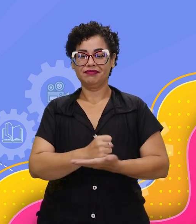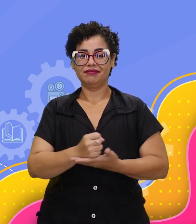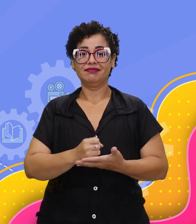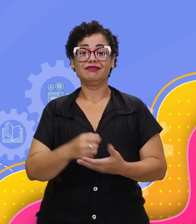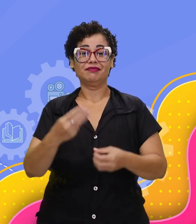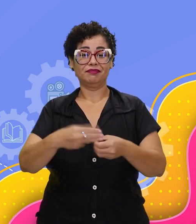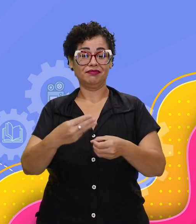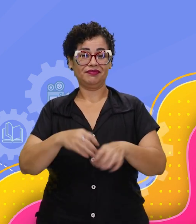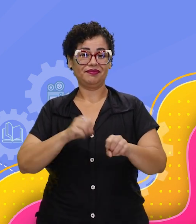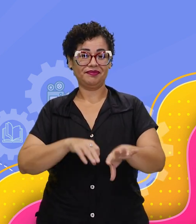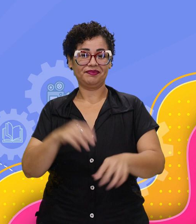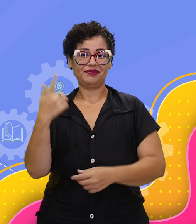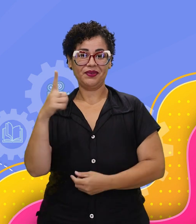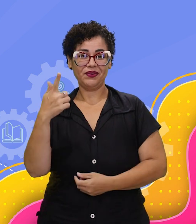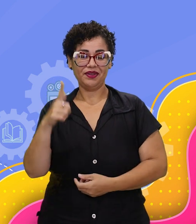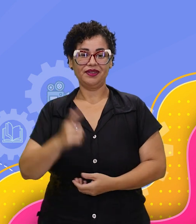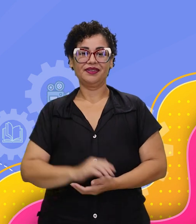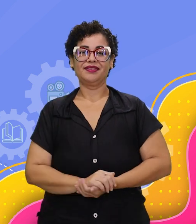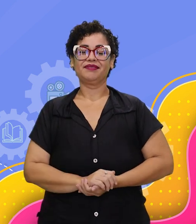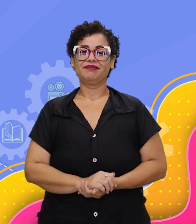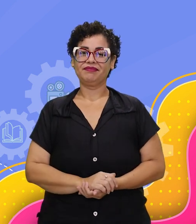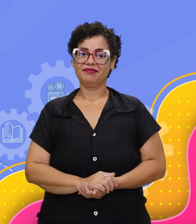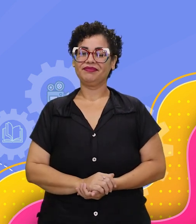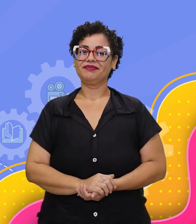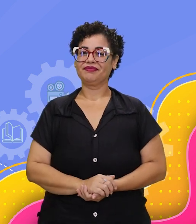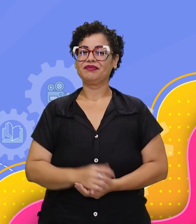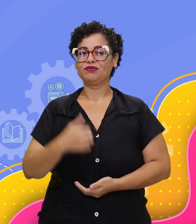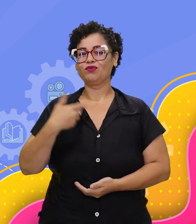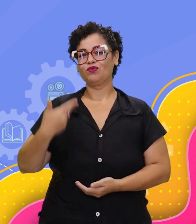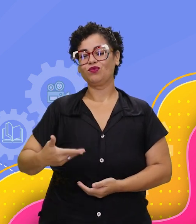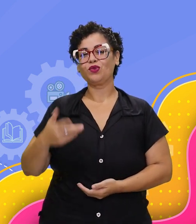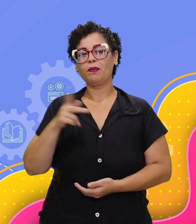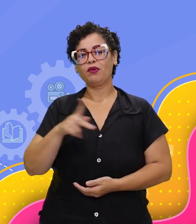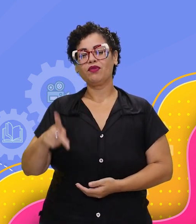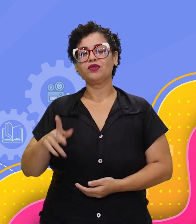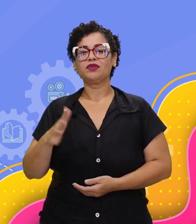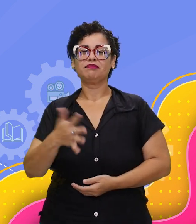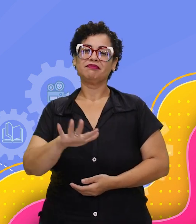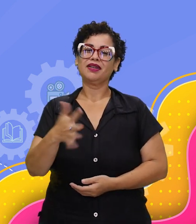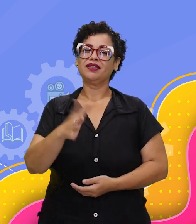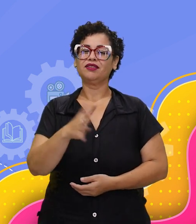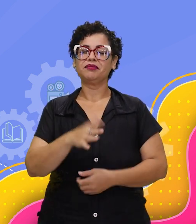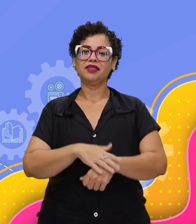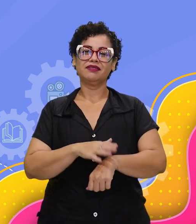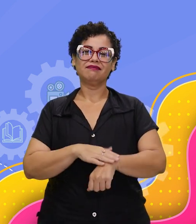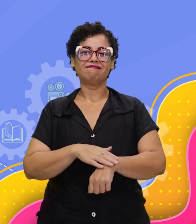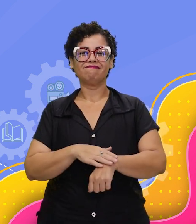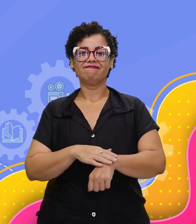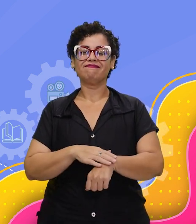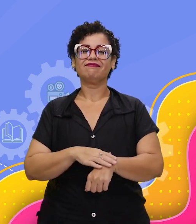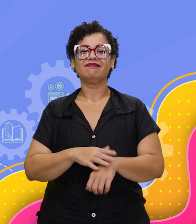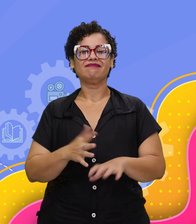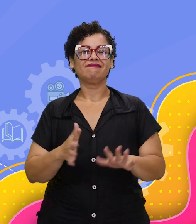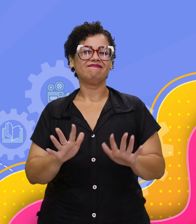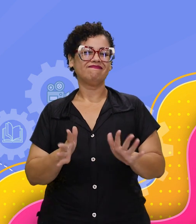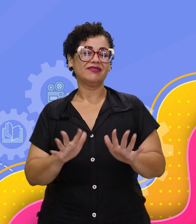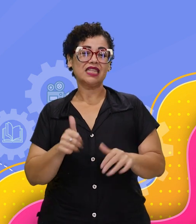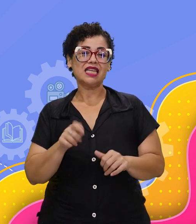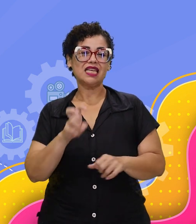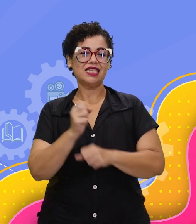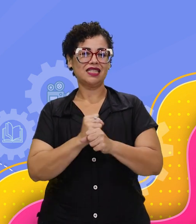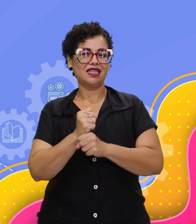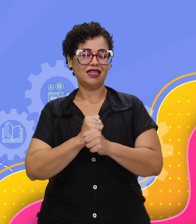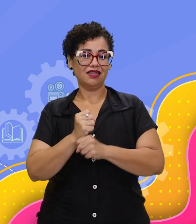de Educação de Goiânia. Eu sou professora há mais ou menos uns 15